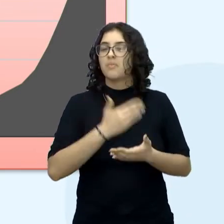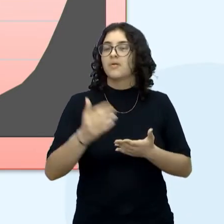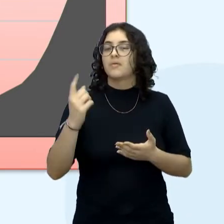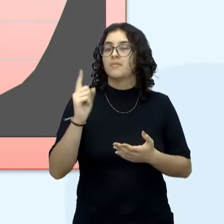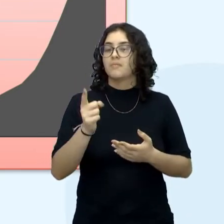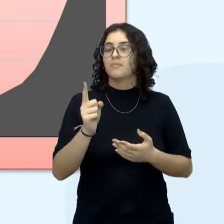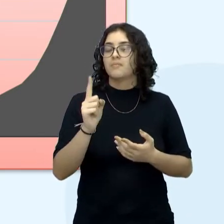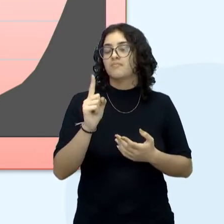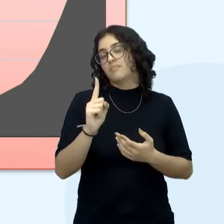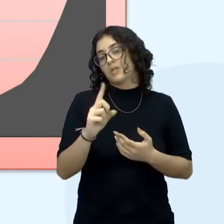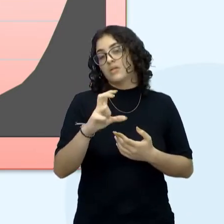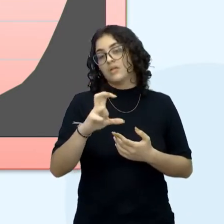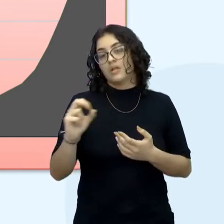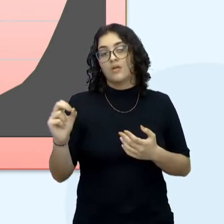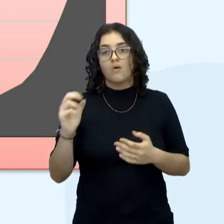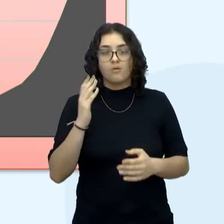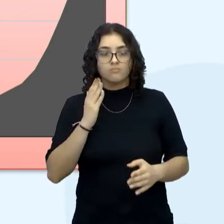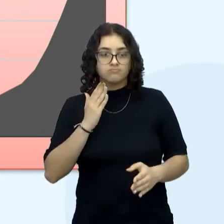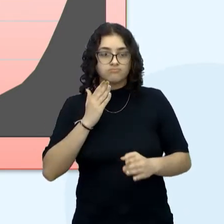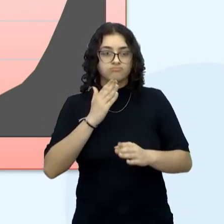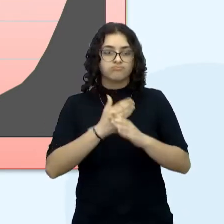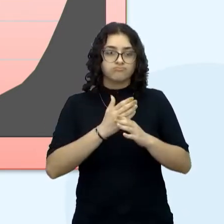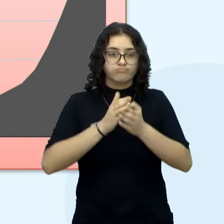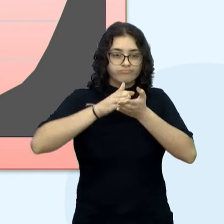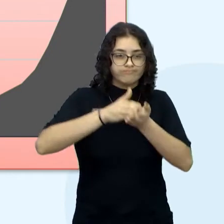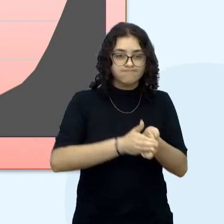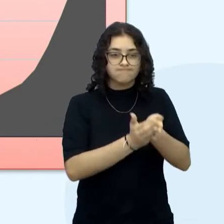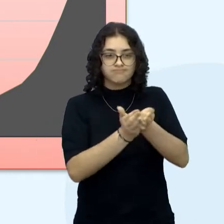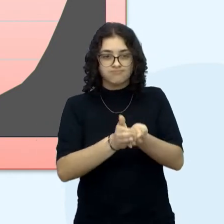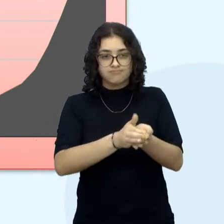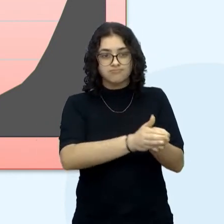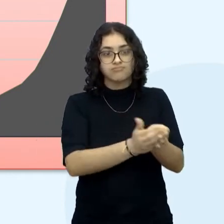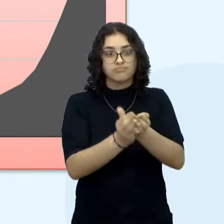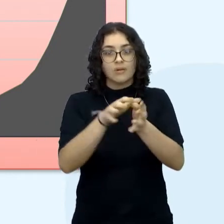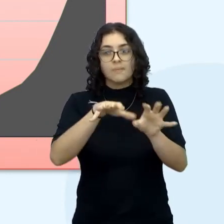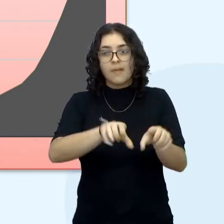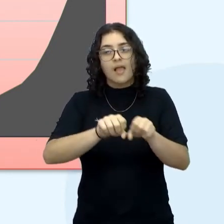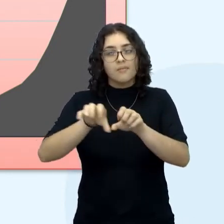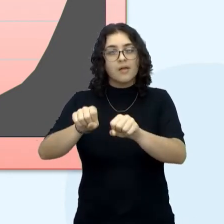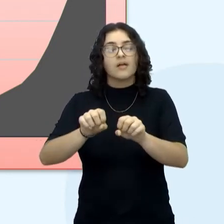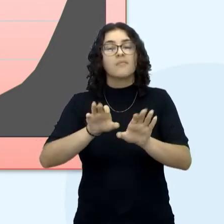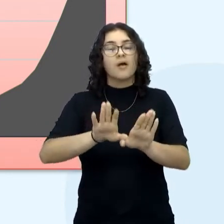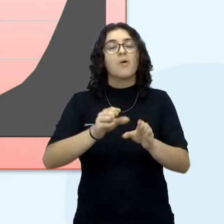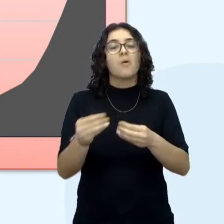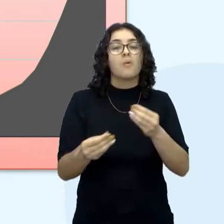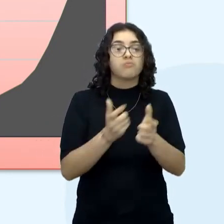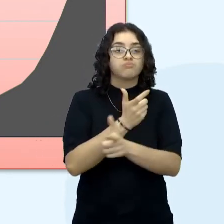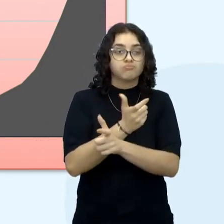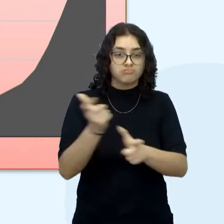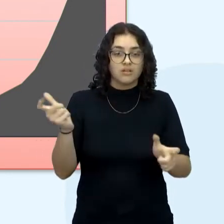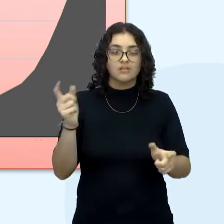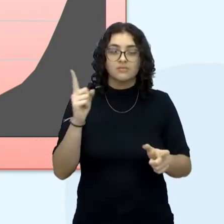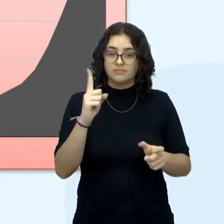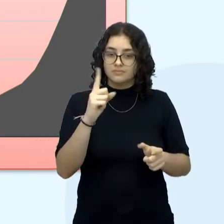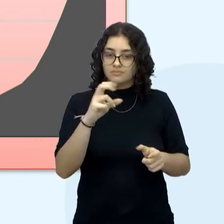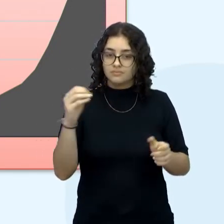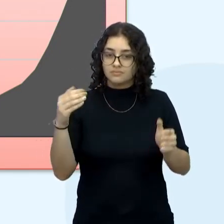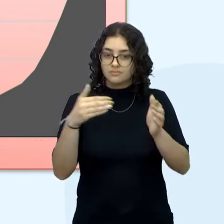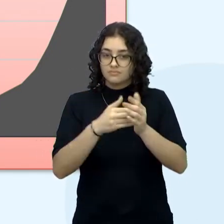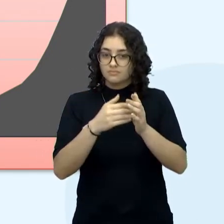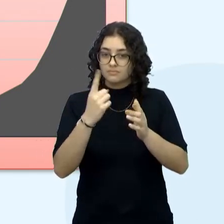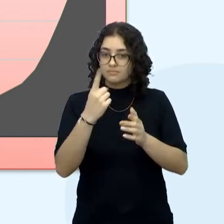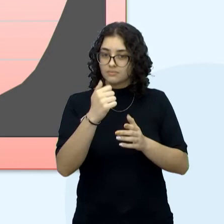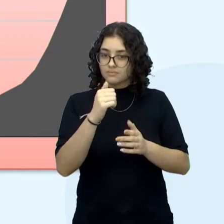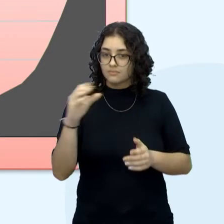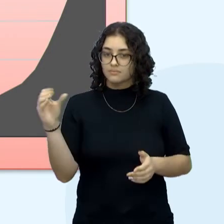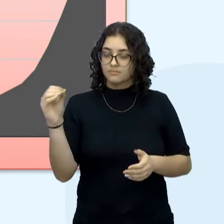1500, o momento ali do descobrimento, né, das grandes navegações e tal, e aí como foi esse aumento. Então assim, de 1500 até 1800, ou